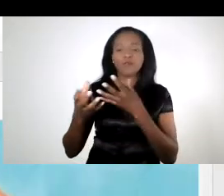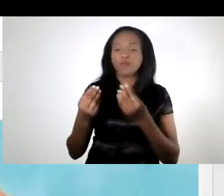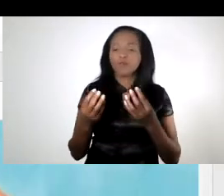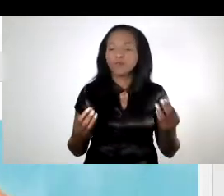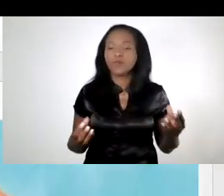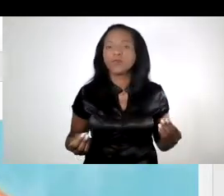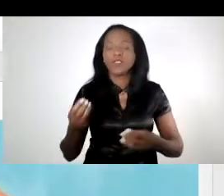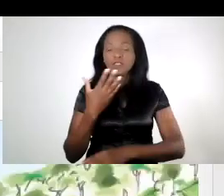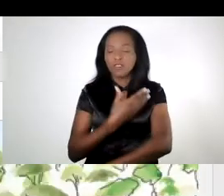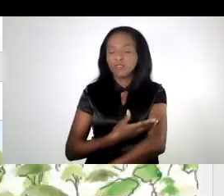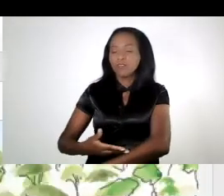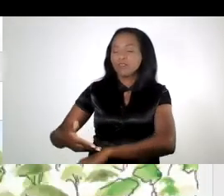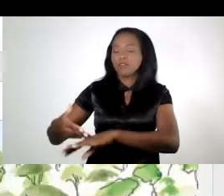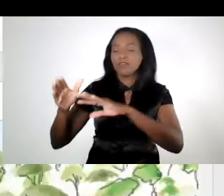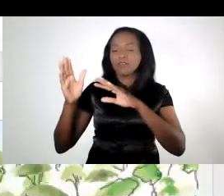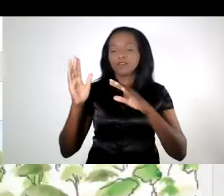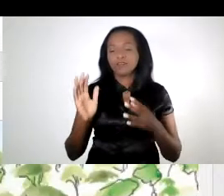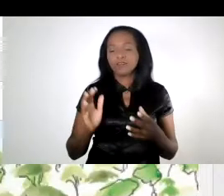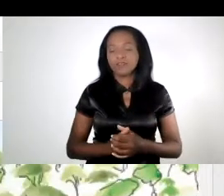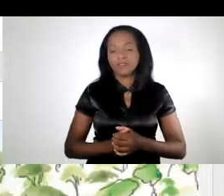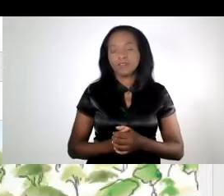que belas ilustrações.